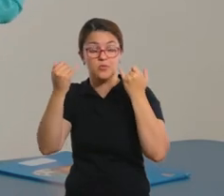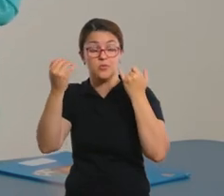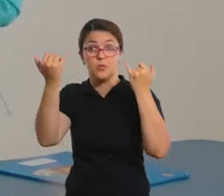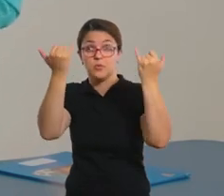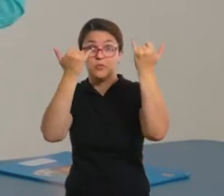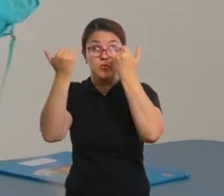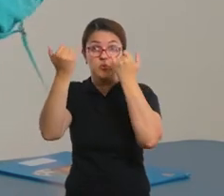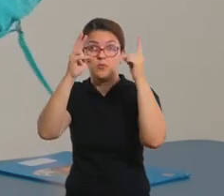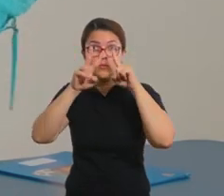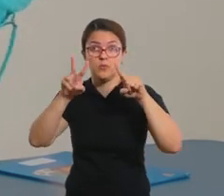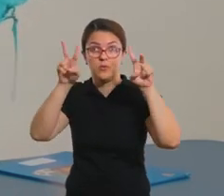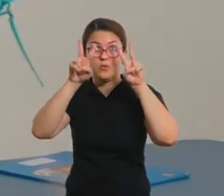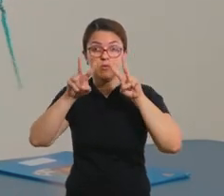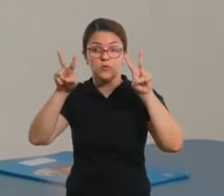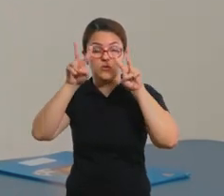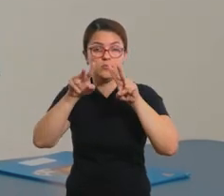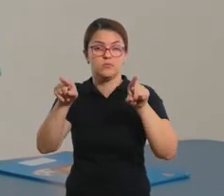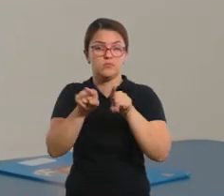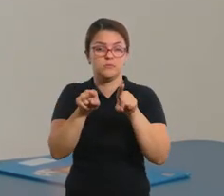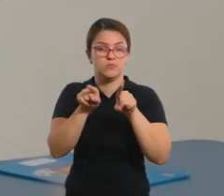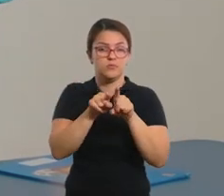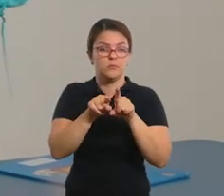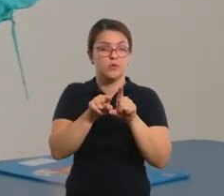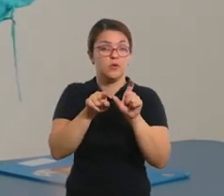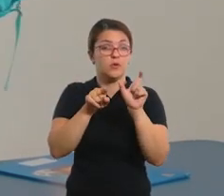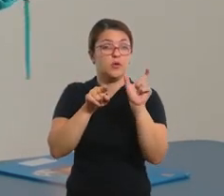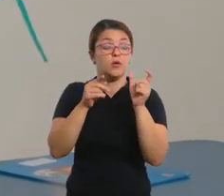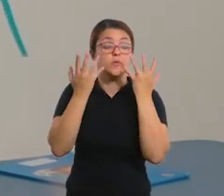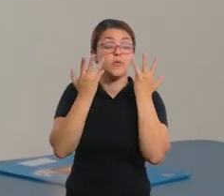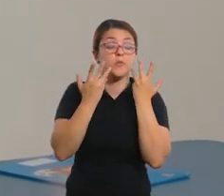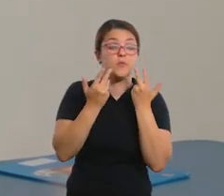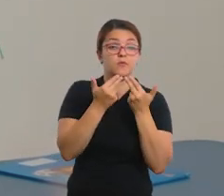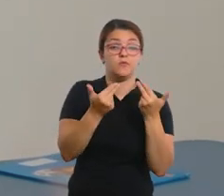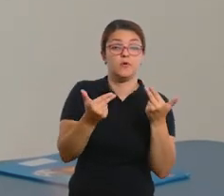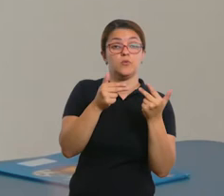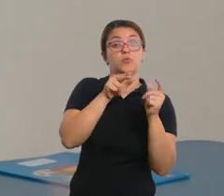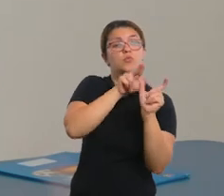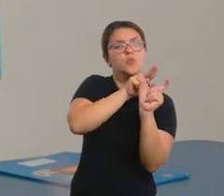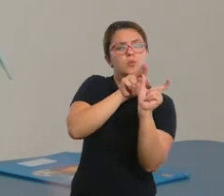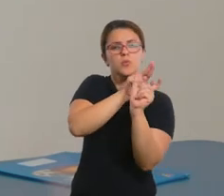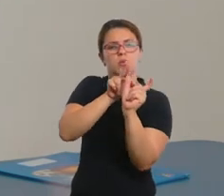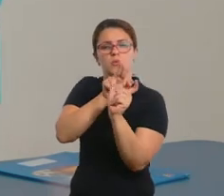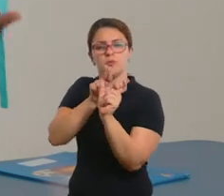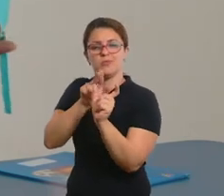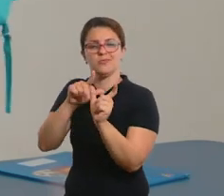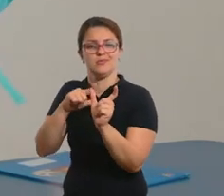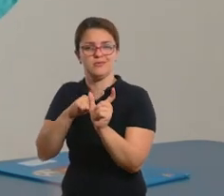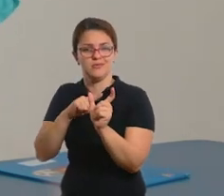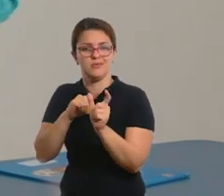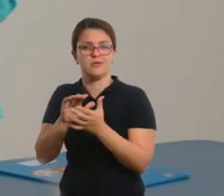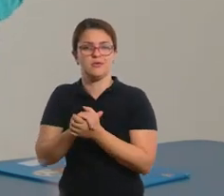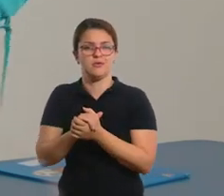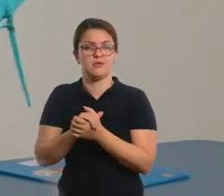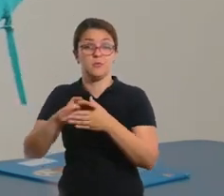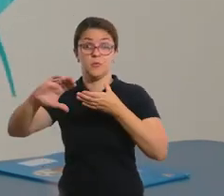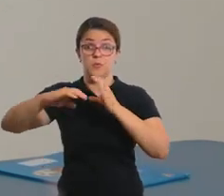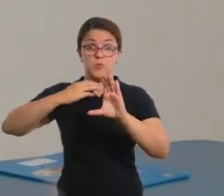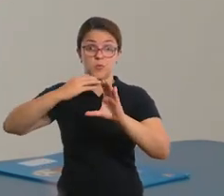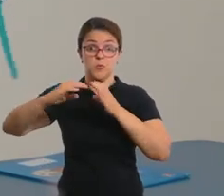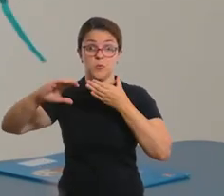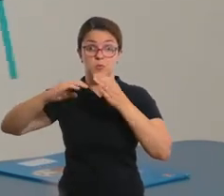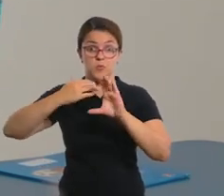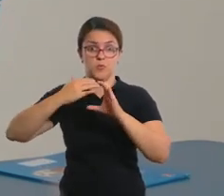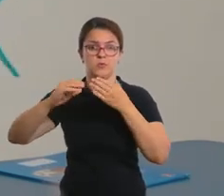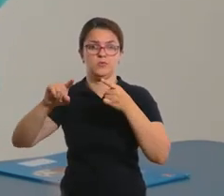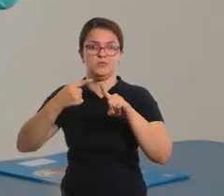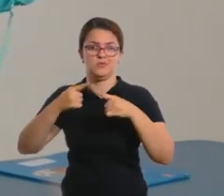Temos o vídeo com o som dos nomes dos animais. Depois nós temos uma canção, que apesar dela ser em inglês, né, vem com